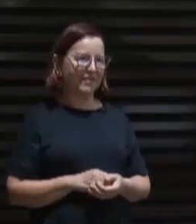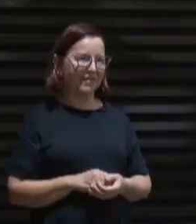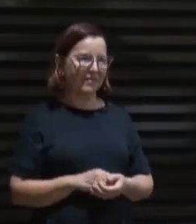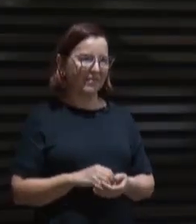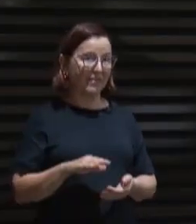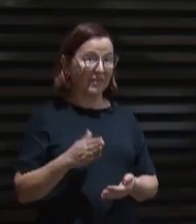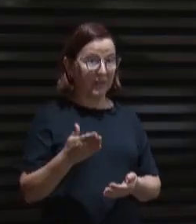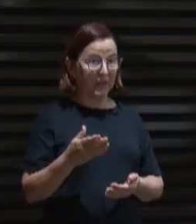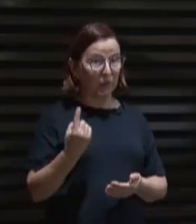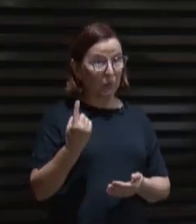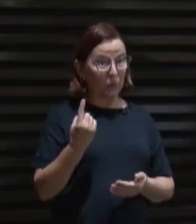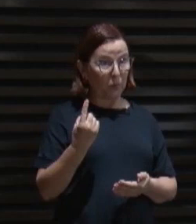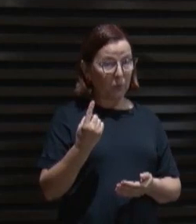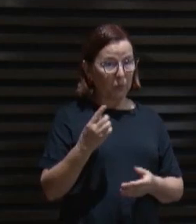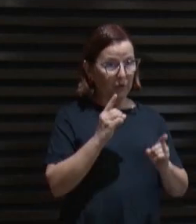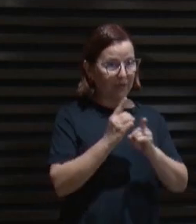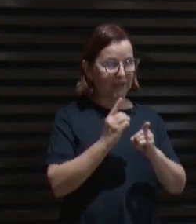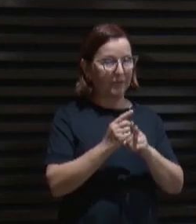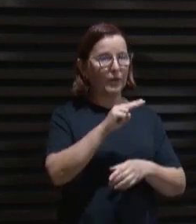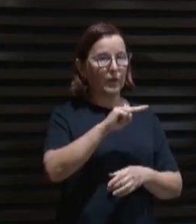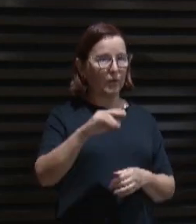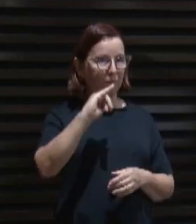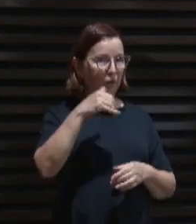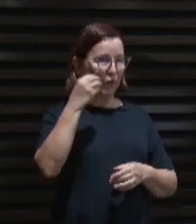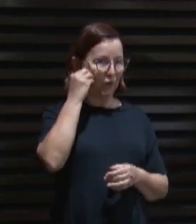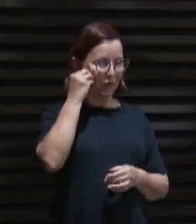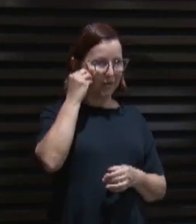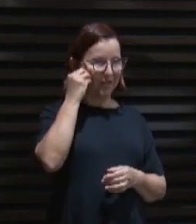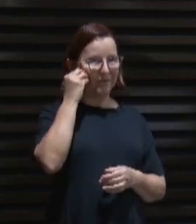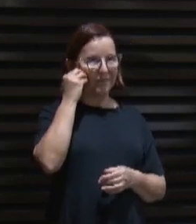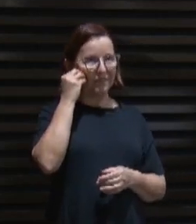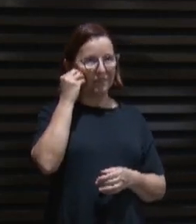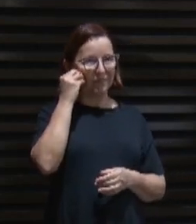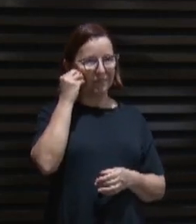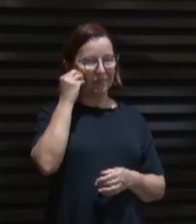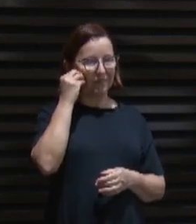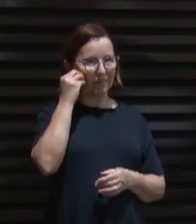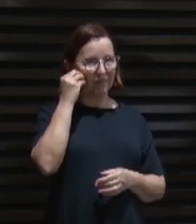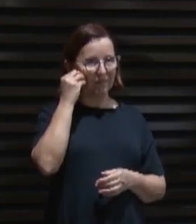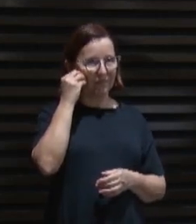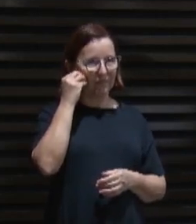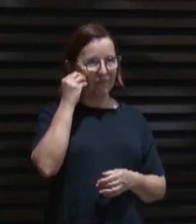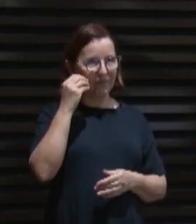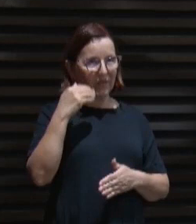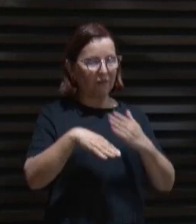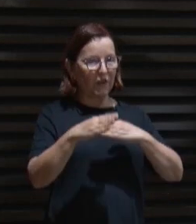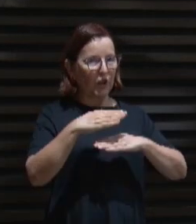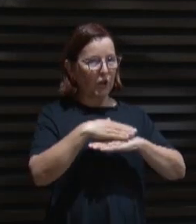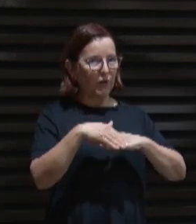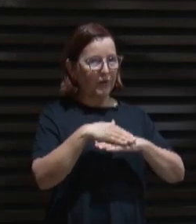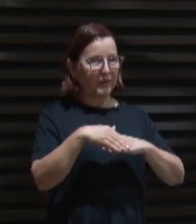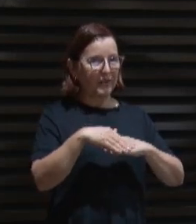Então, um dos 12, chamado Judas Iscariotes, indo ter com os principais